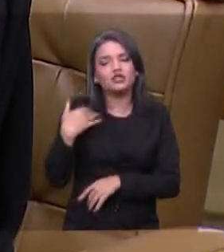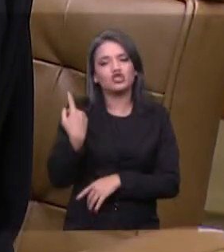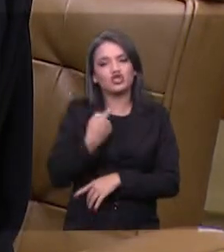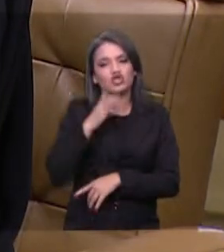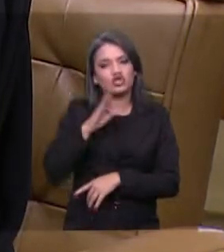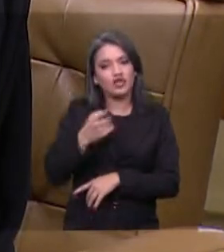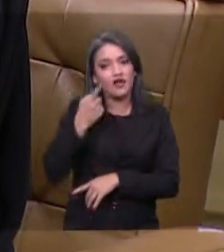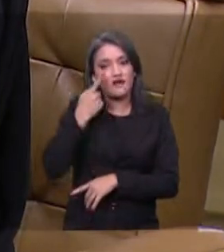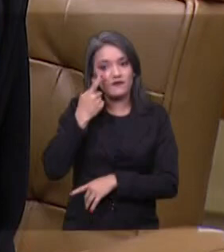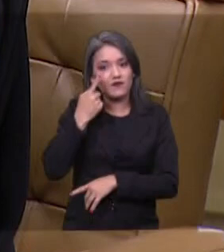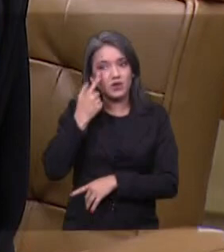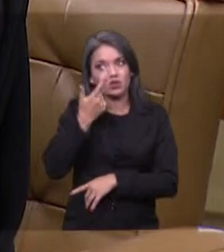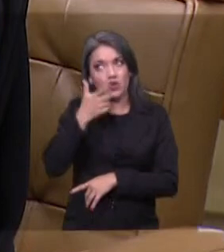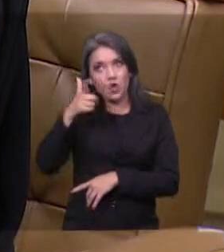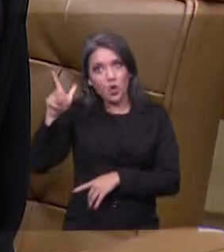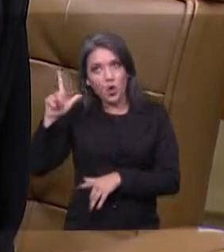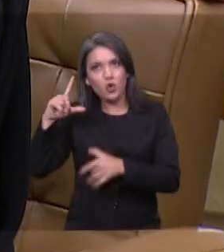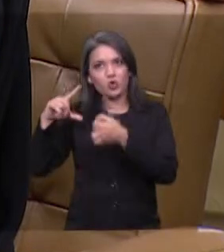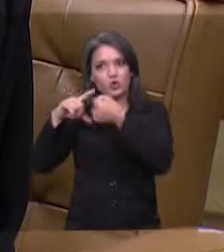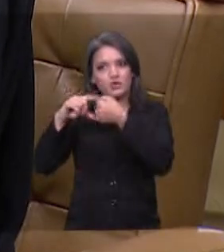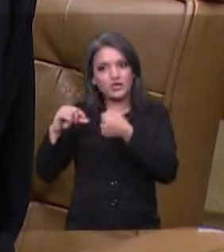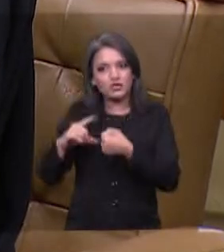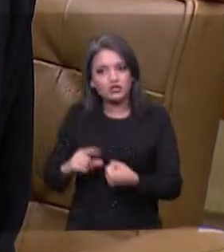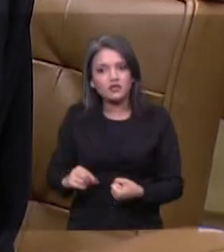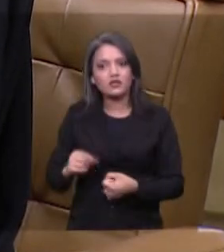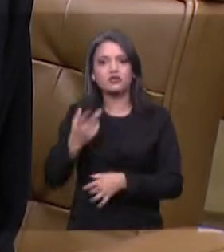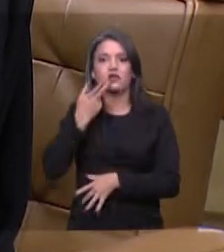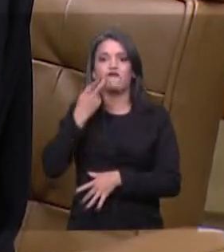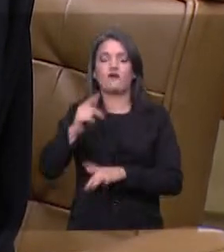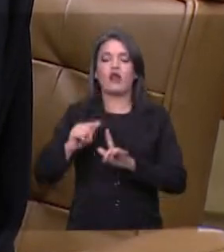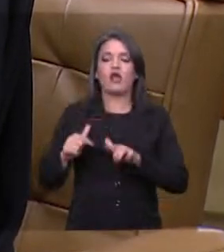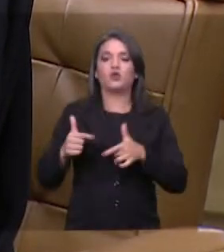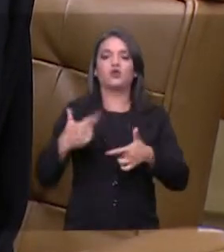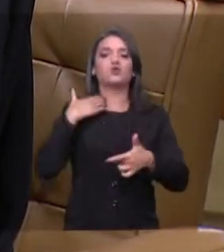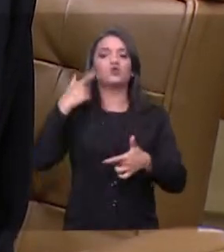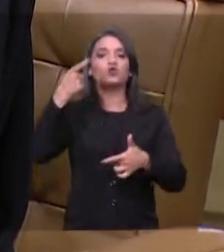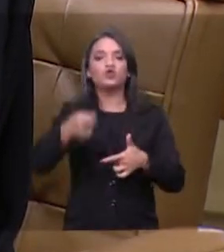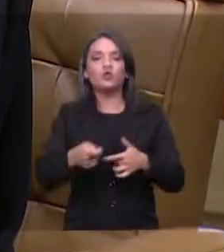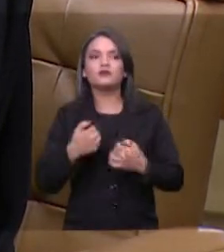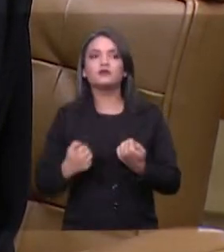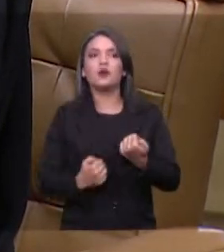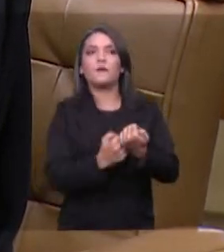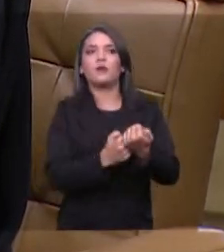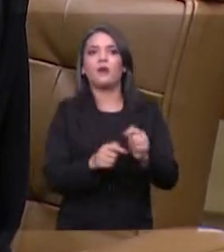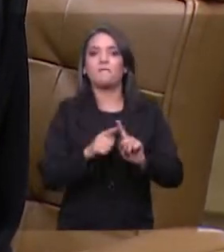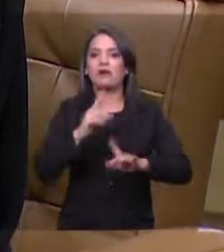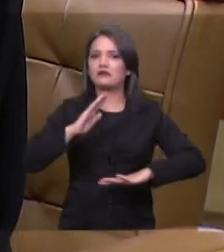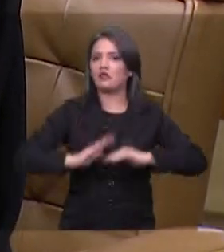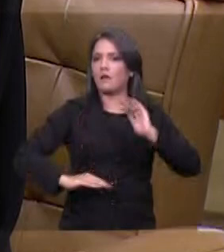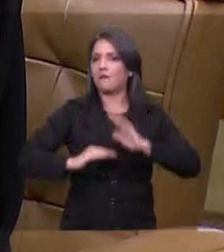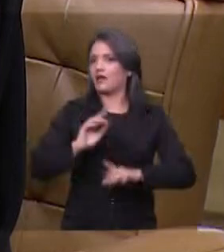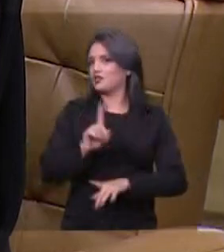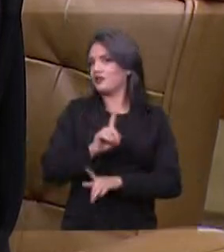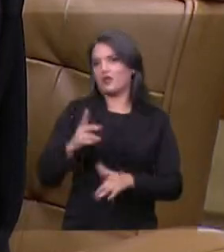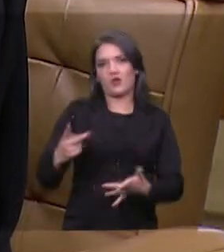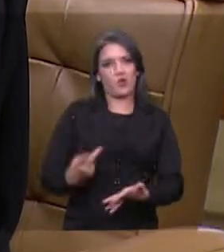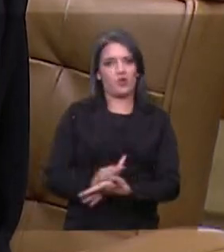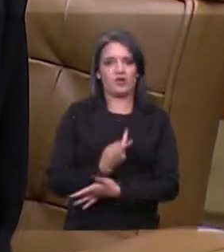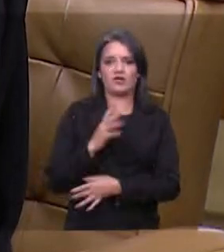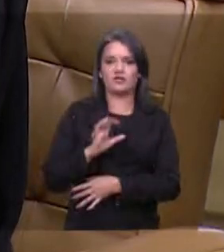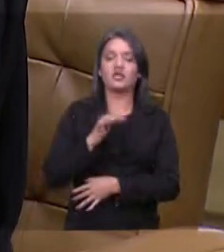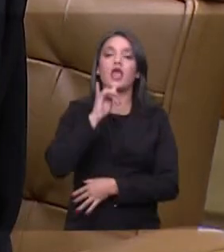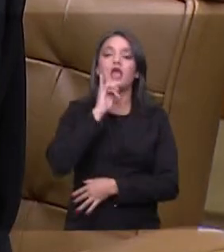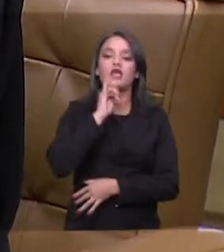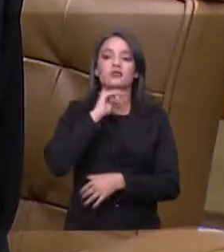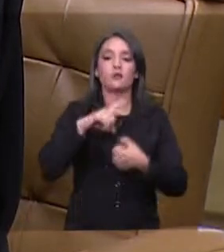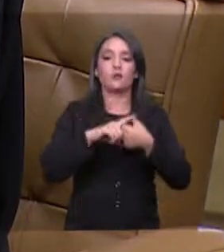de outras disposições que prevêem atuação subsidiária do juiz, mas que na prática isso não acontece. Por exemplo,